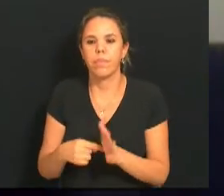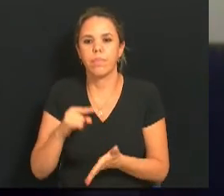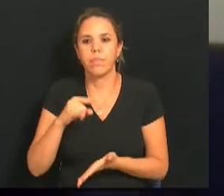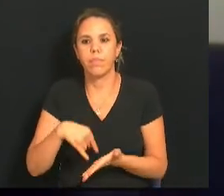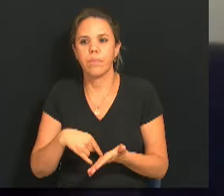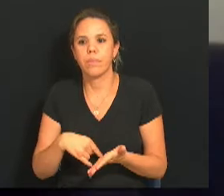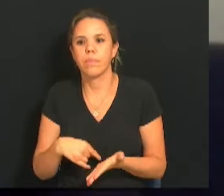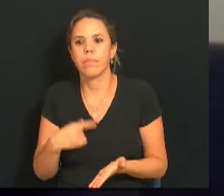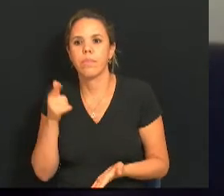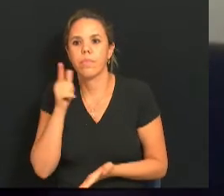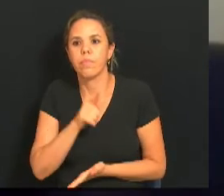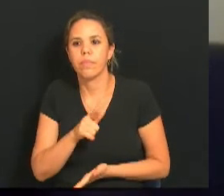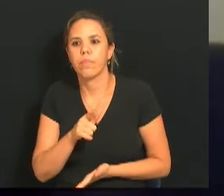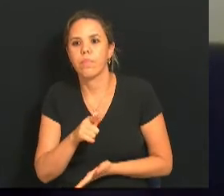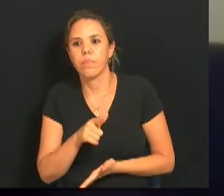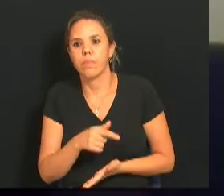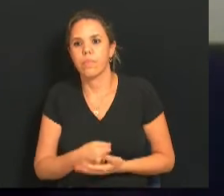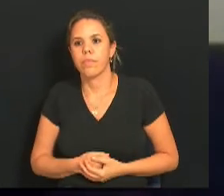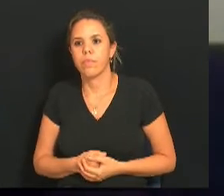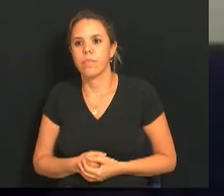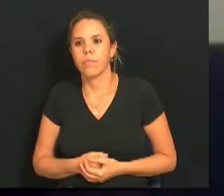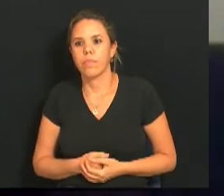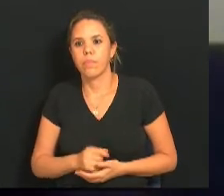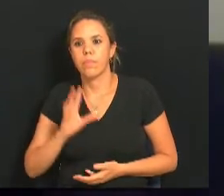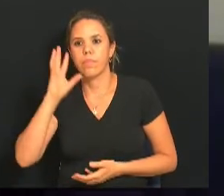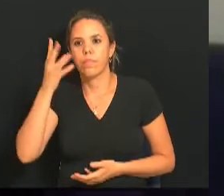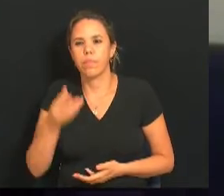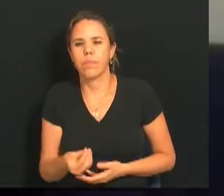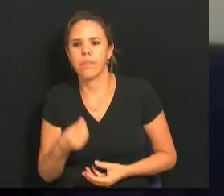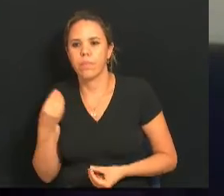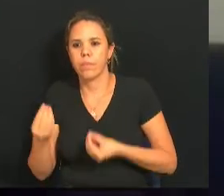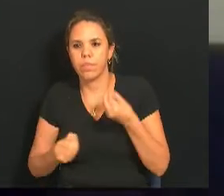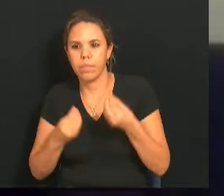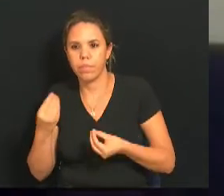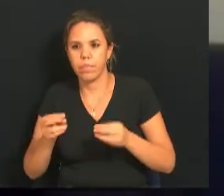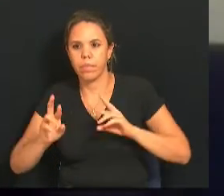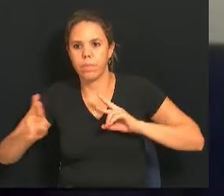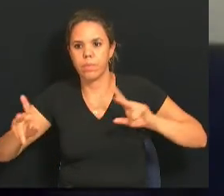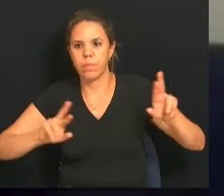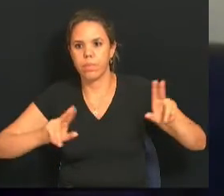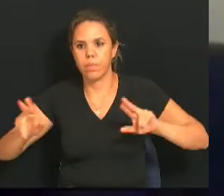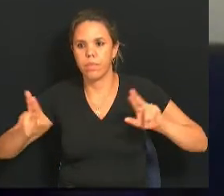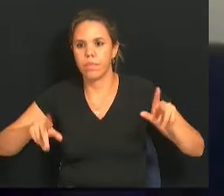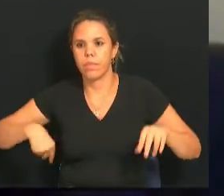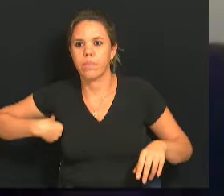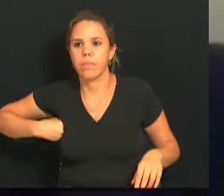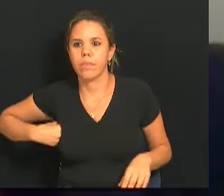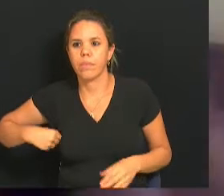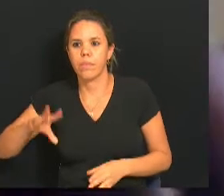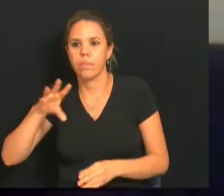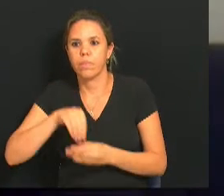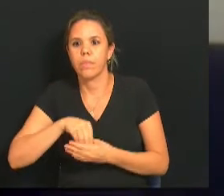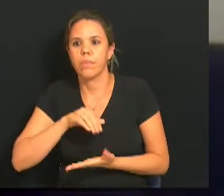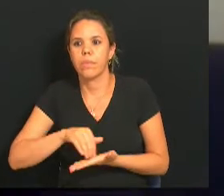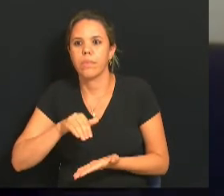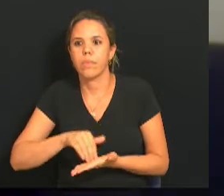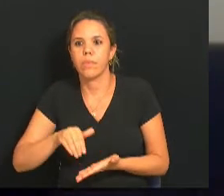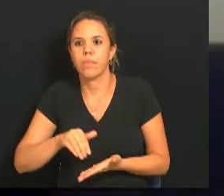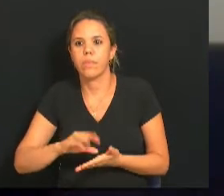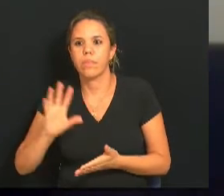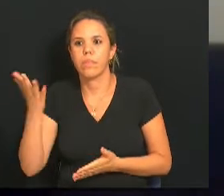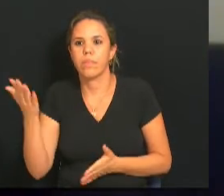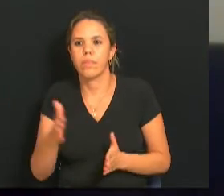gente consiga entender, né, como que nas diferentes instâncias dentro da secretaria essa gestão vai